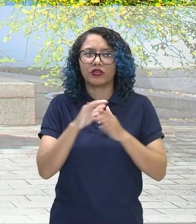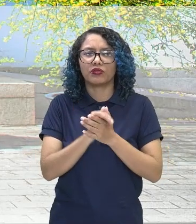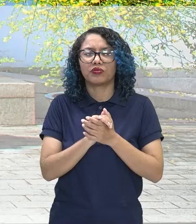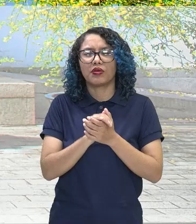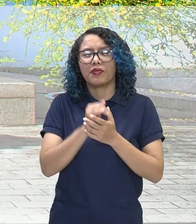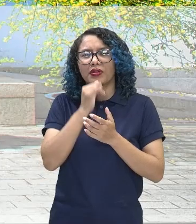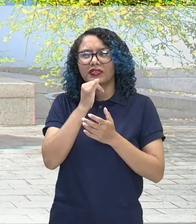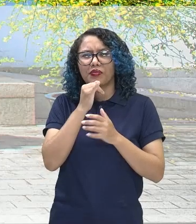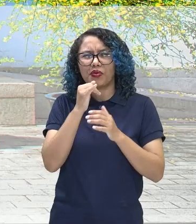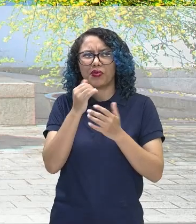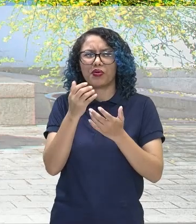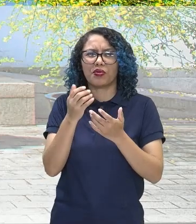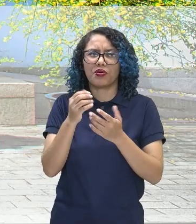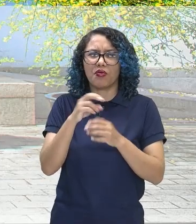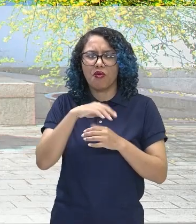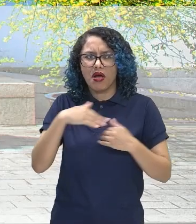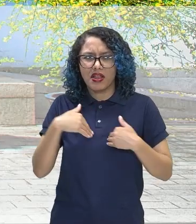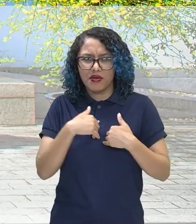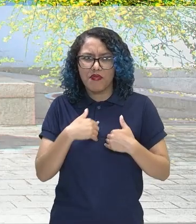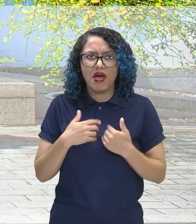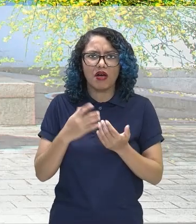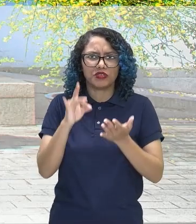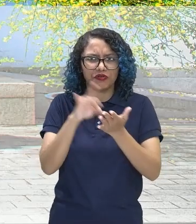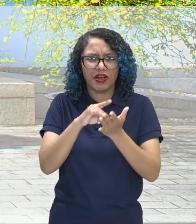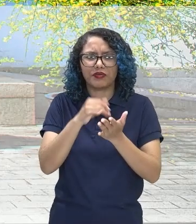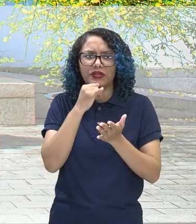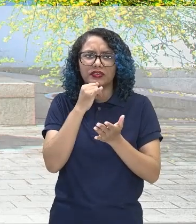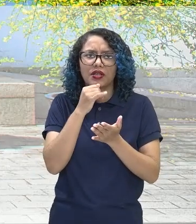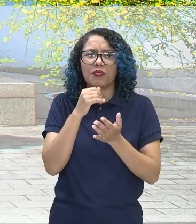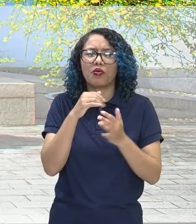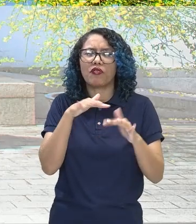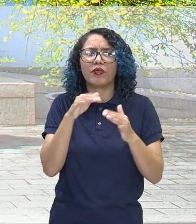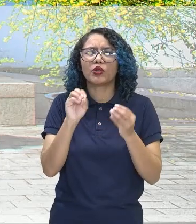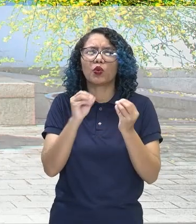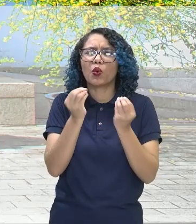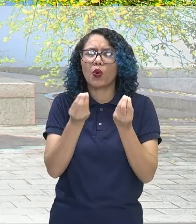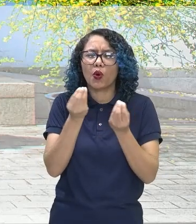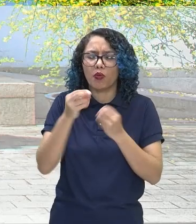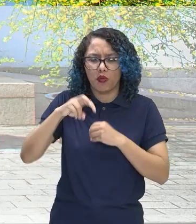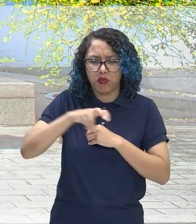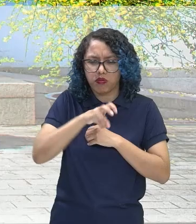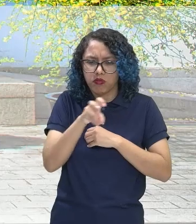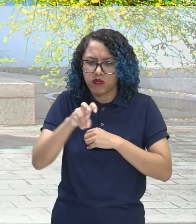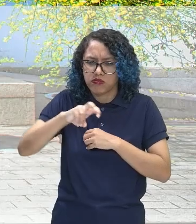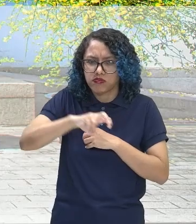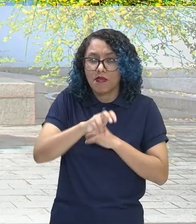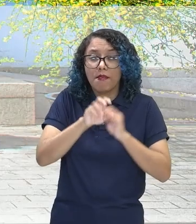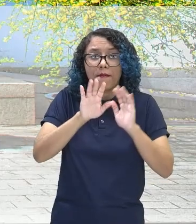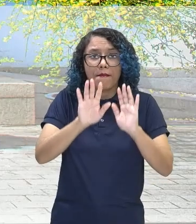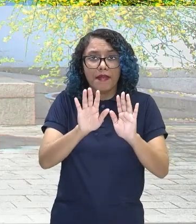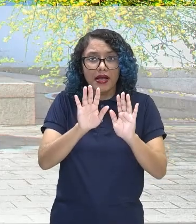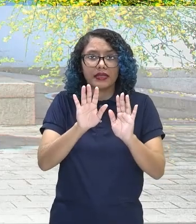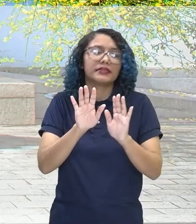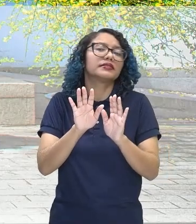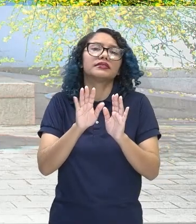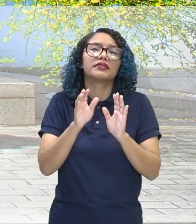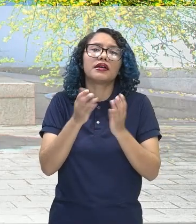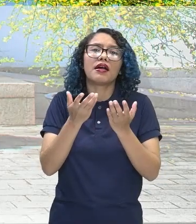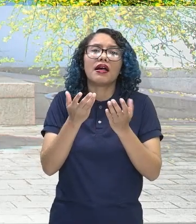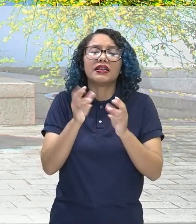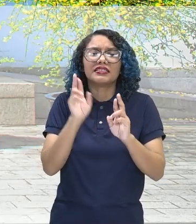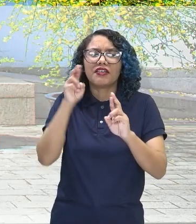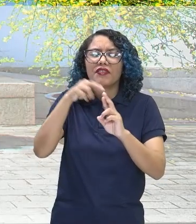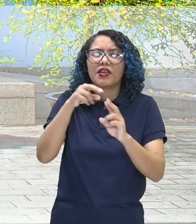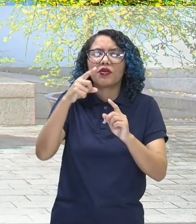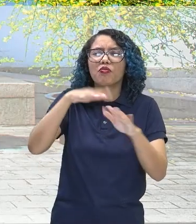do animal, né? Porque se fosse cobra, qual seria o movimento? De rastejar. Mas essa característica está relacionada